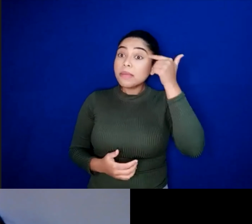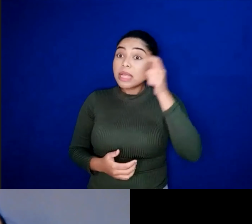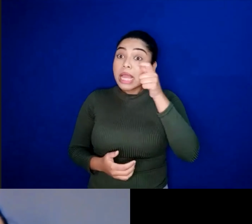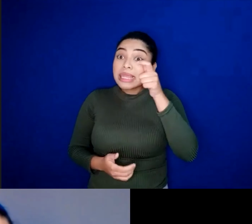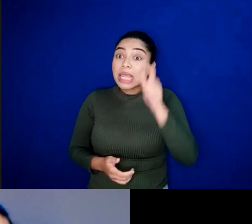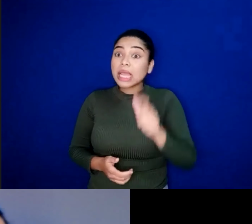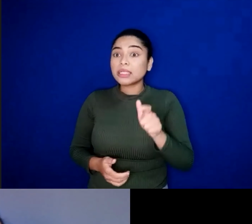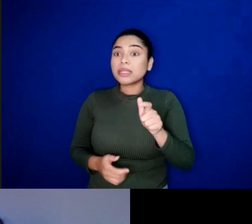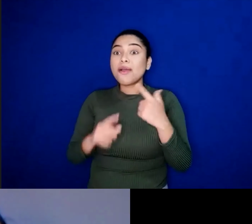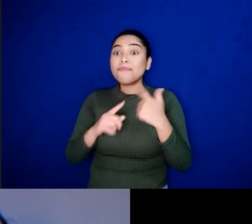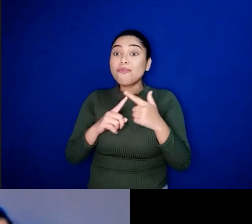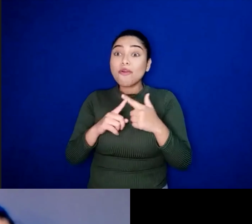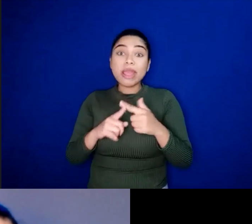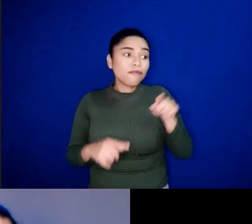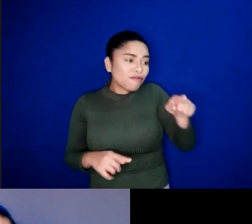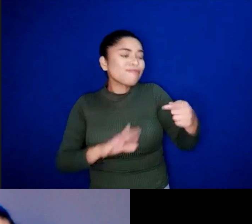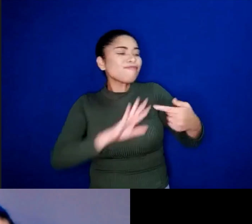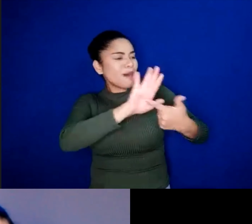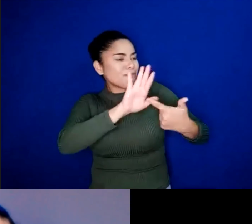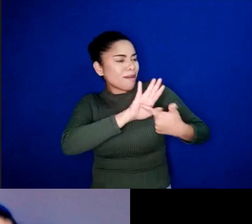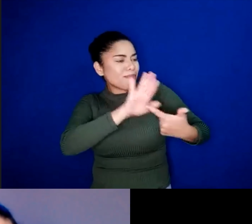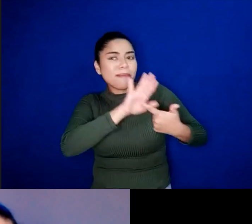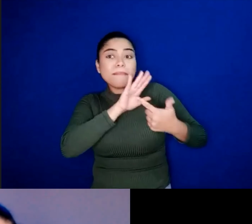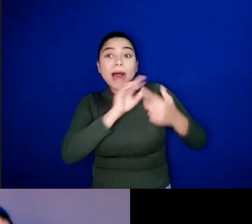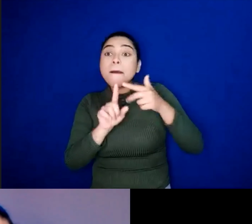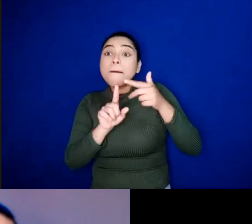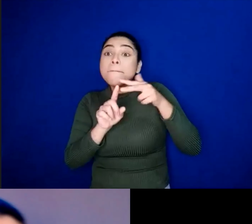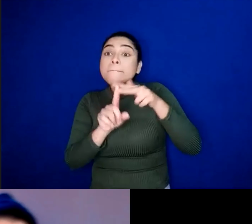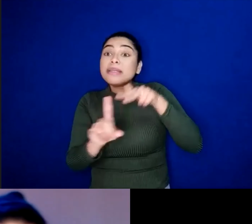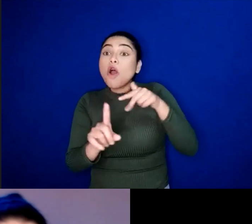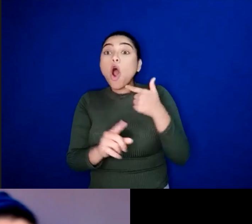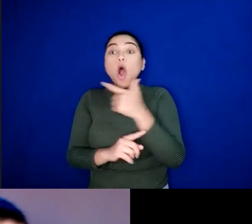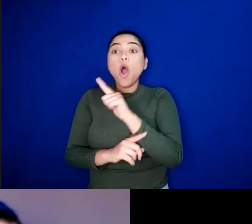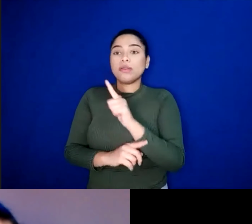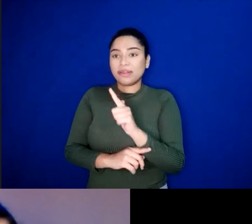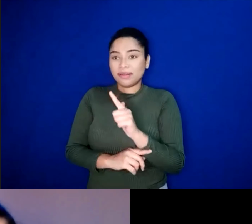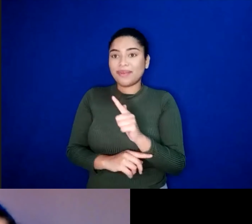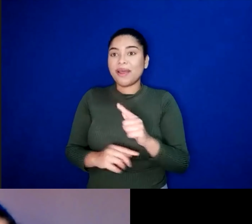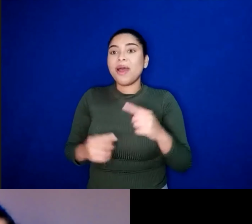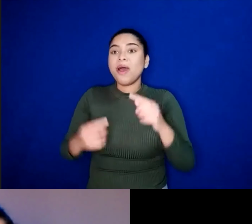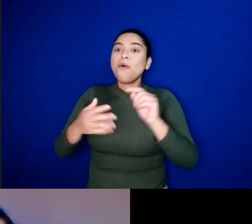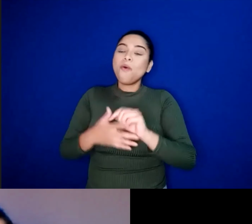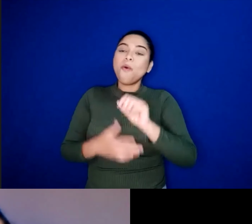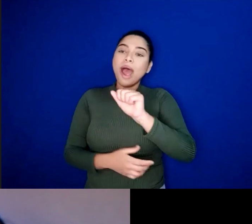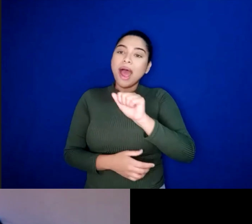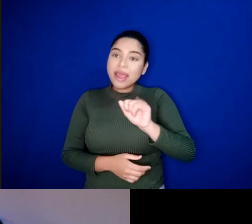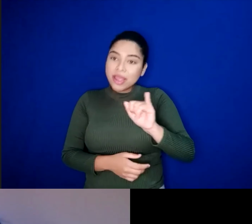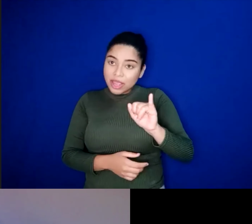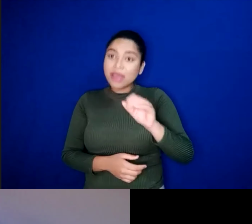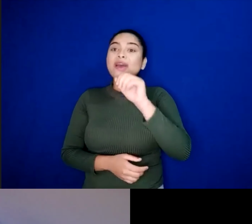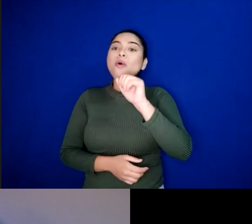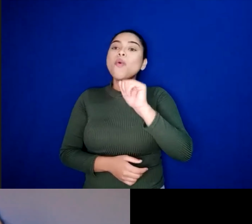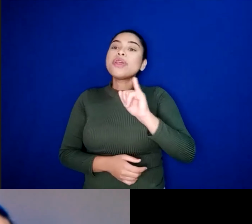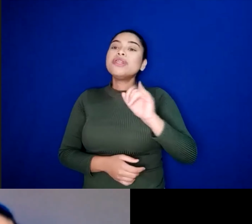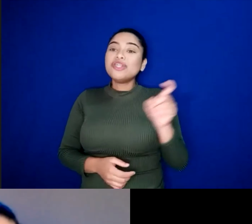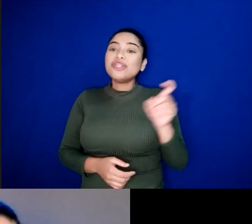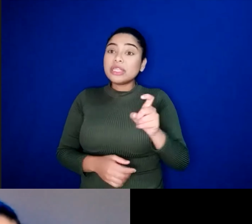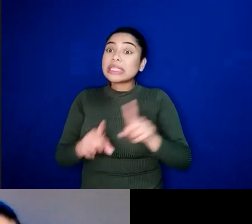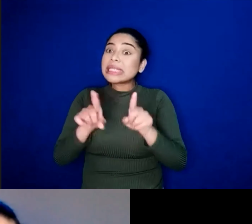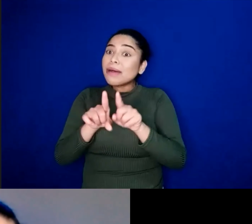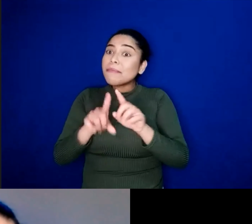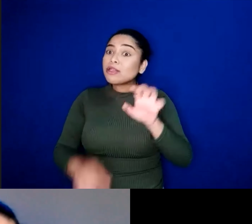trouxe uma outra perspectiva que a gente tá falando bastante de IOS né ui ux você falou do o erro né